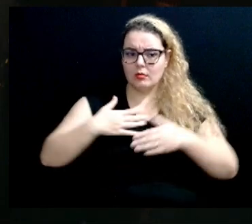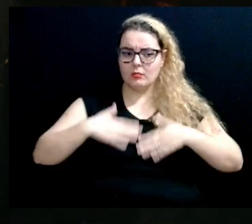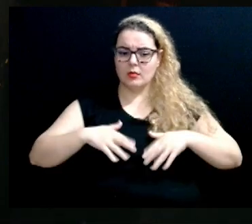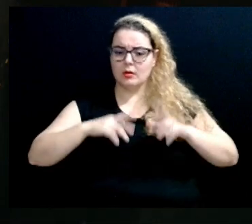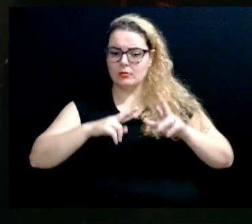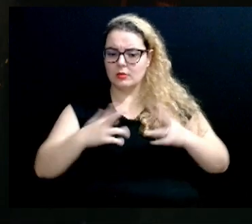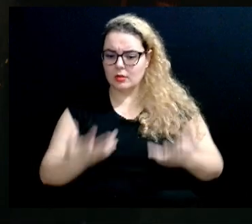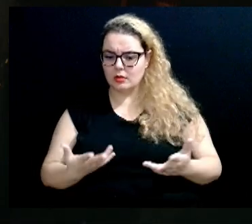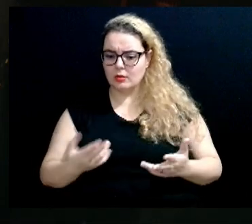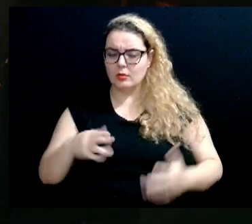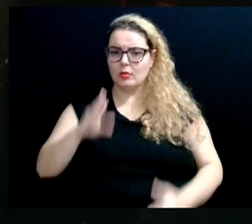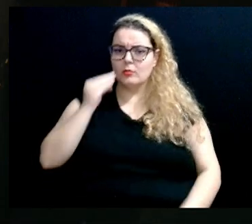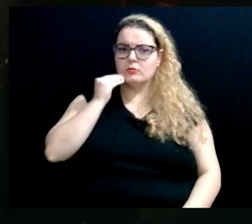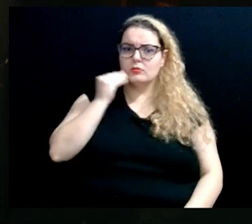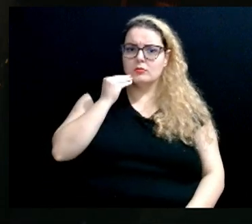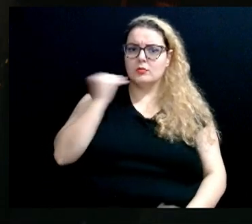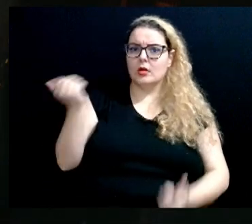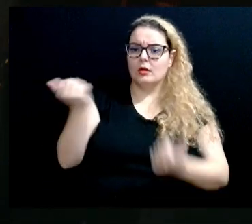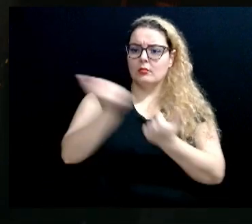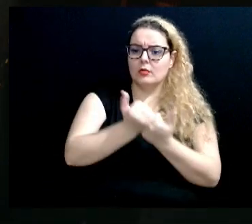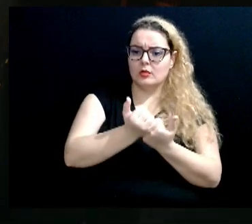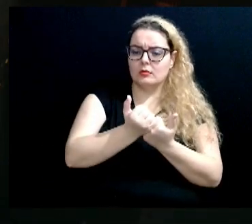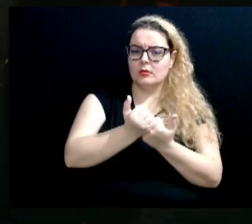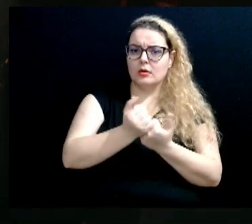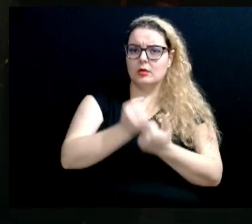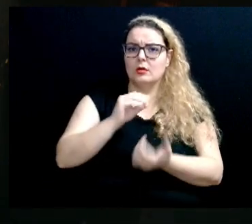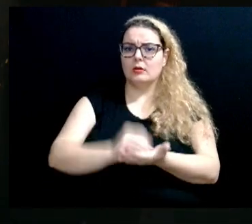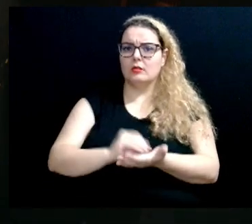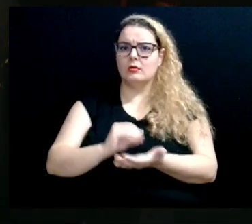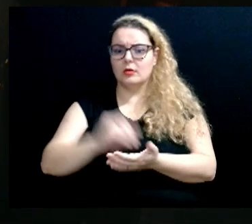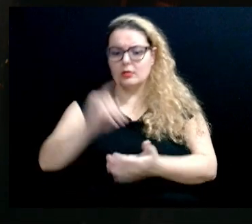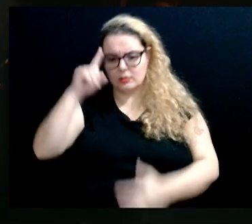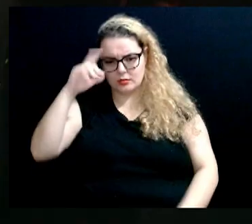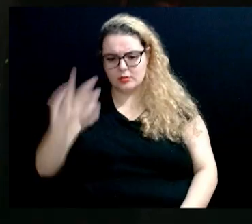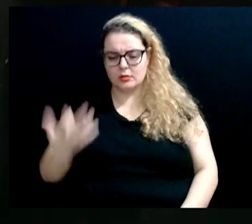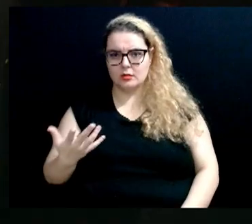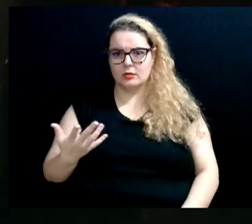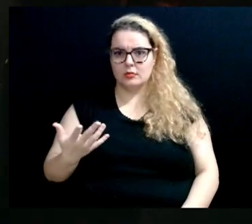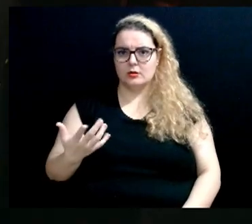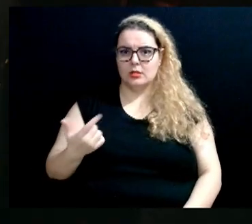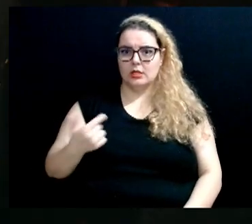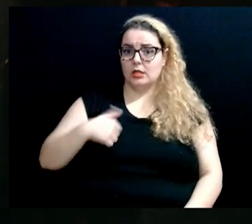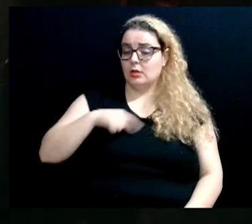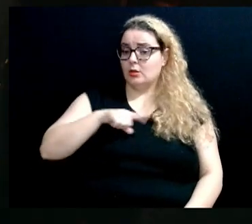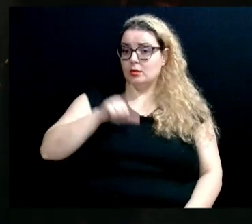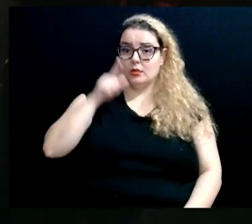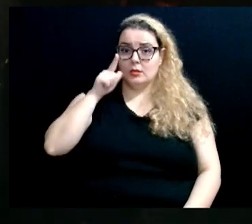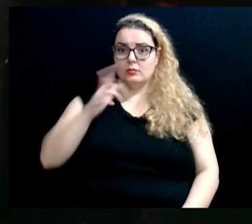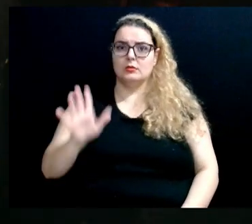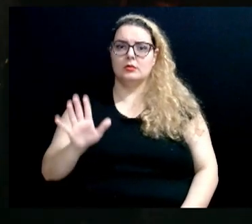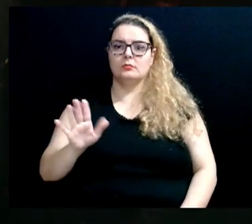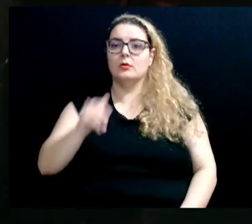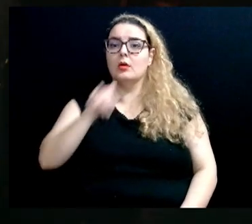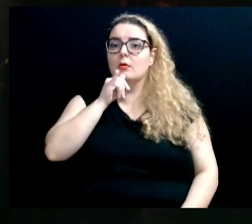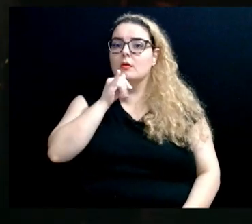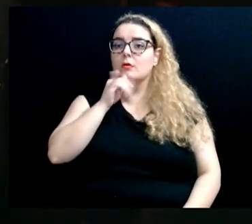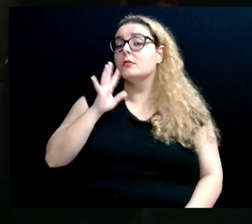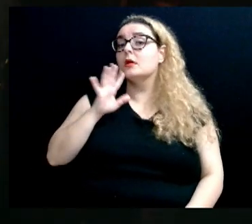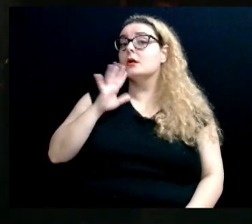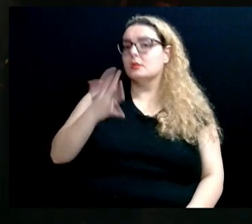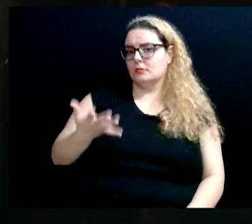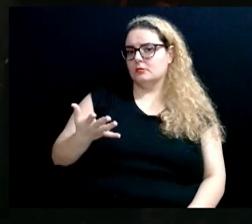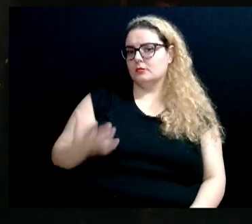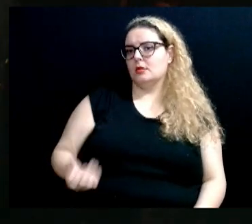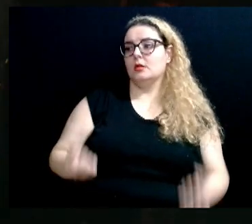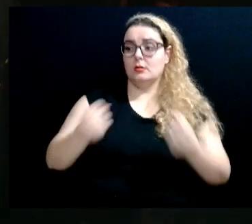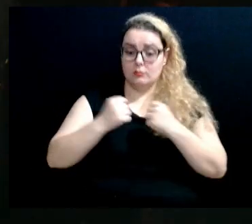tentando compensar algo que faltou durante o dia. Eu não consigo... Vamos colocar um exemplo bem legal aqui, que é da academia, porque todo